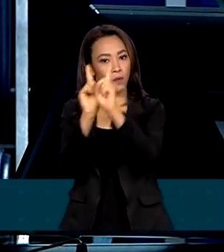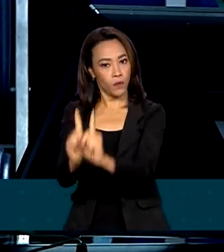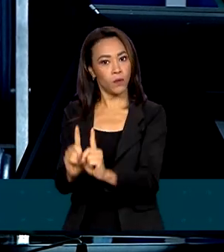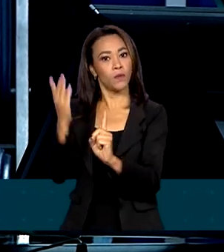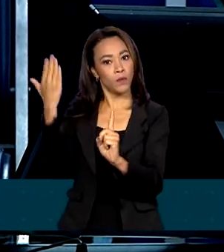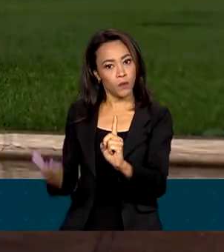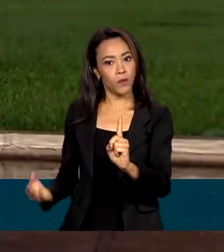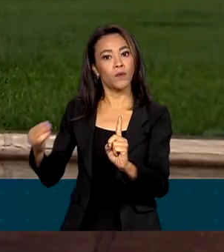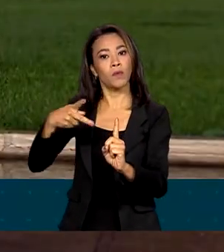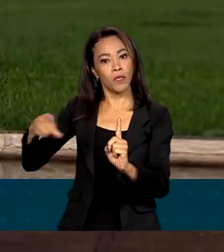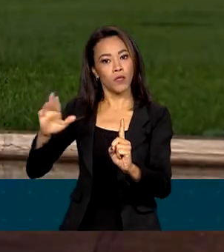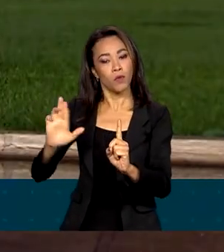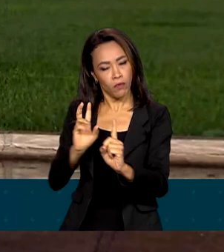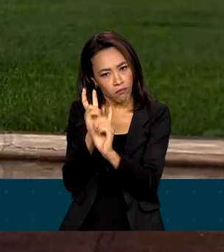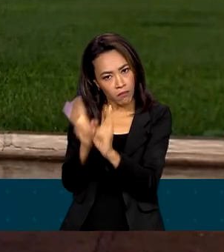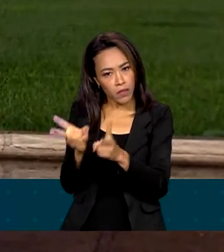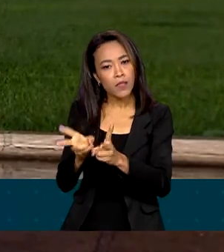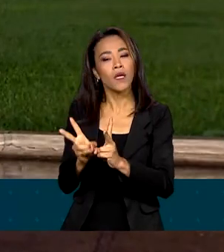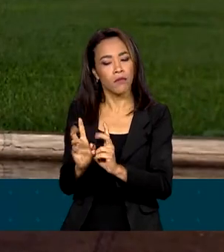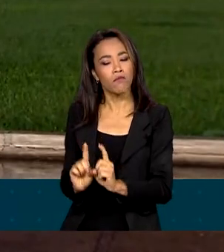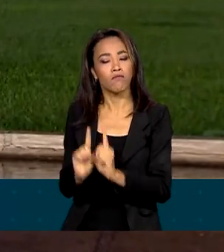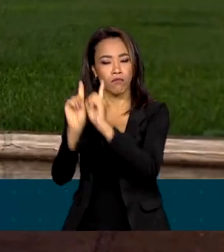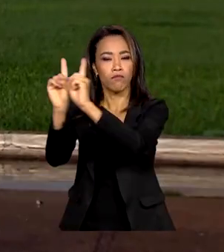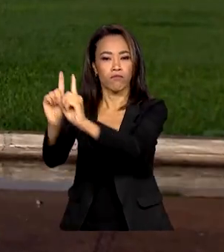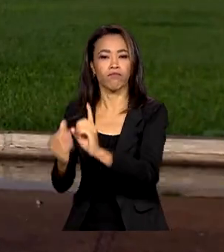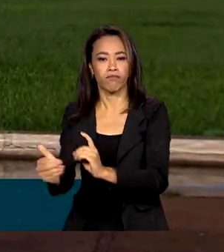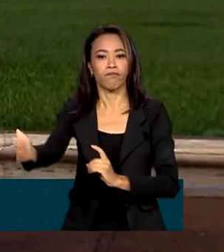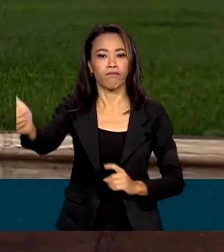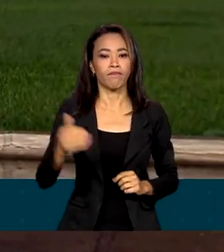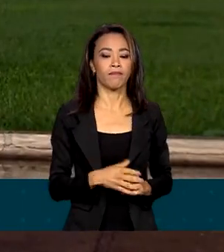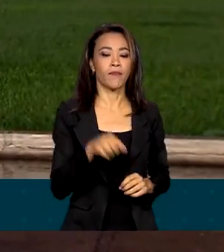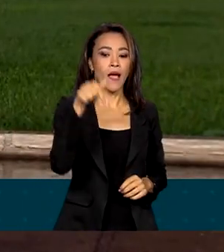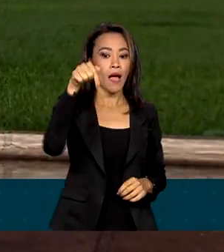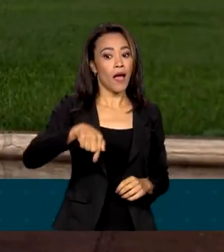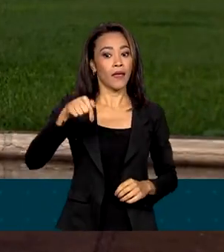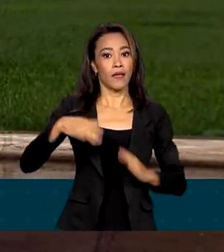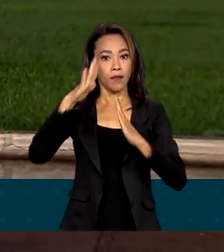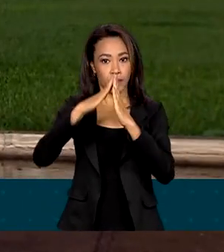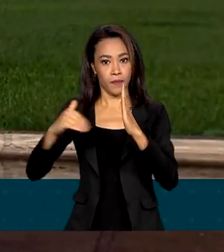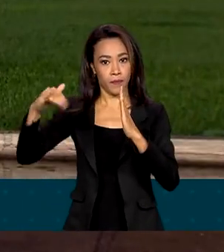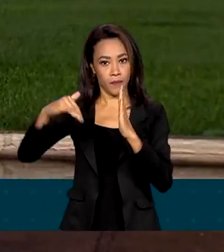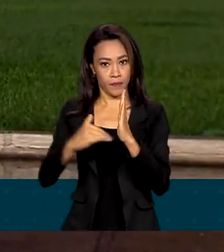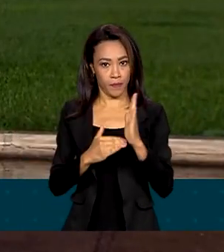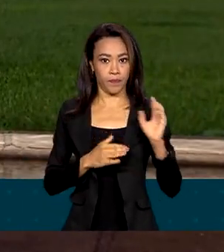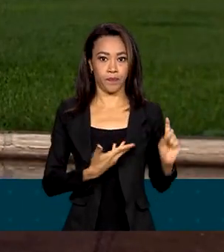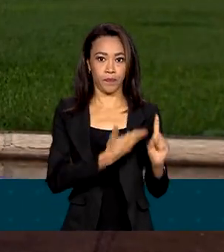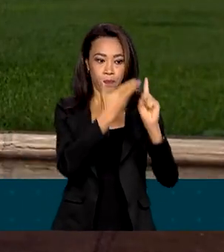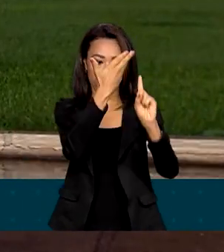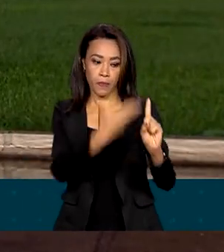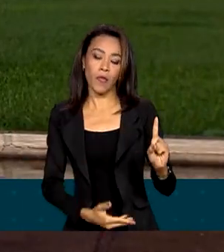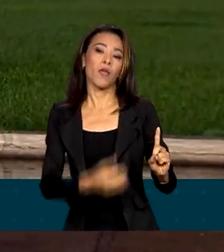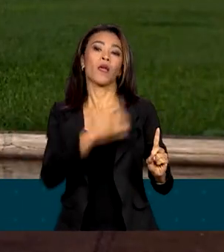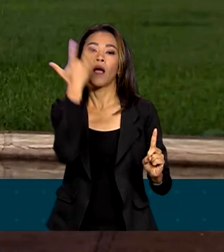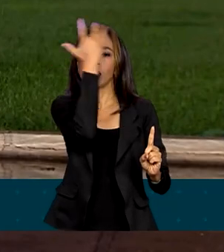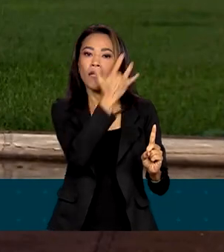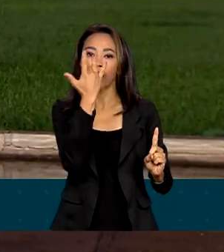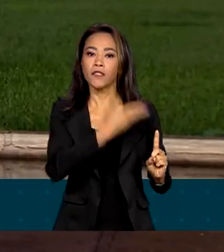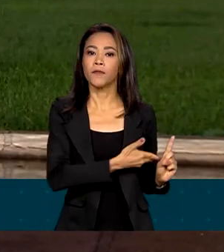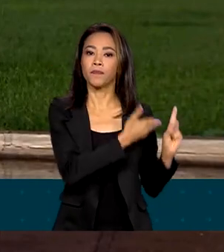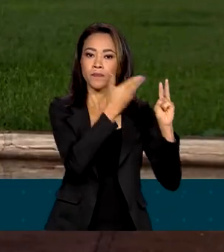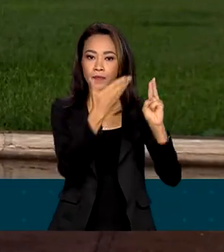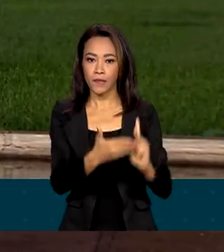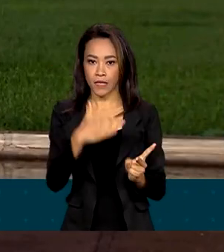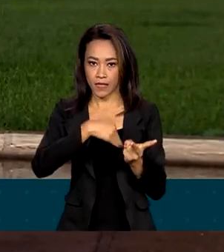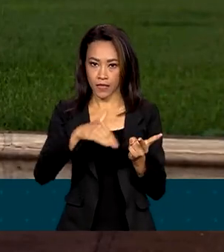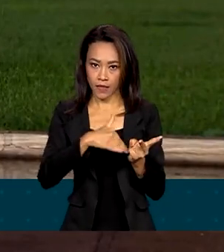foi mantido. O presidente também recebeu aqui na residência oficial o ministro da Fazenda, Fernando Haddad, a secretária executiva